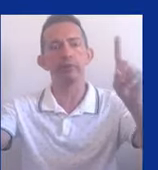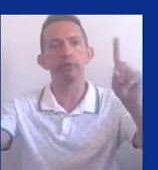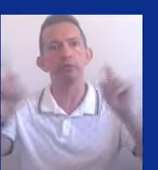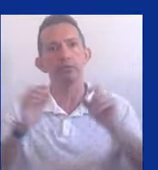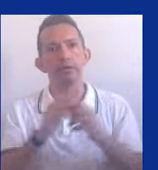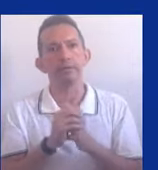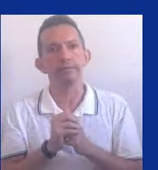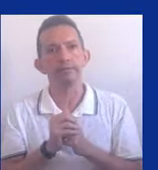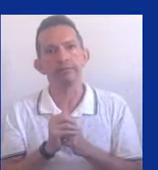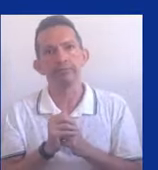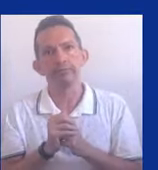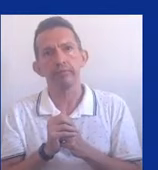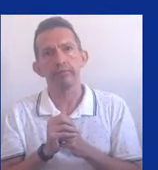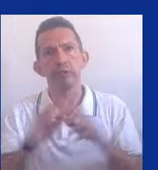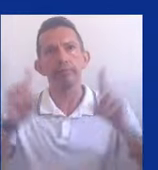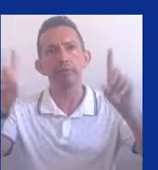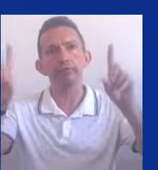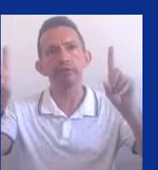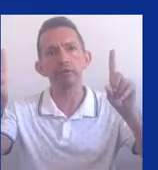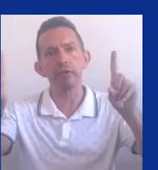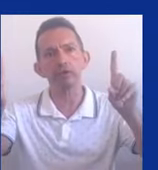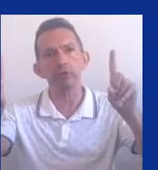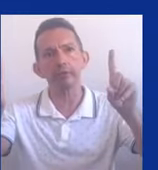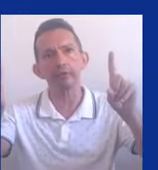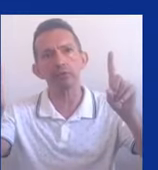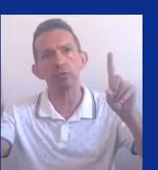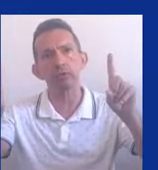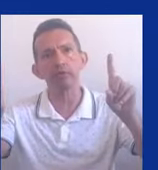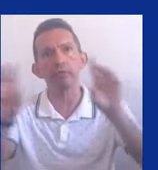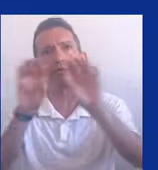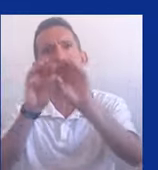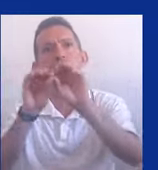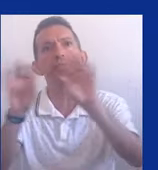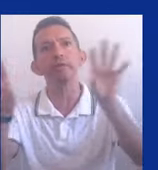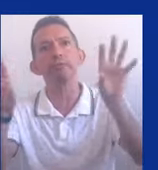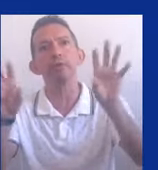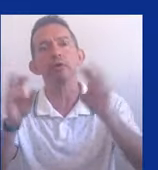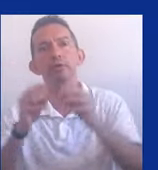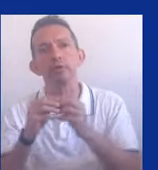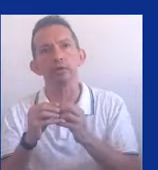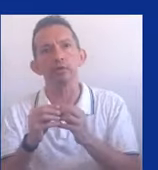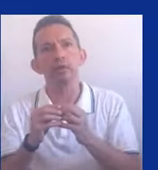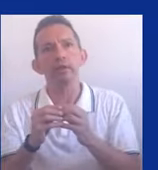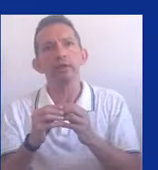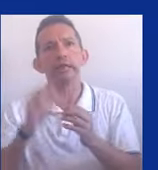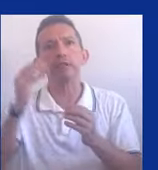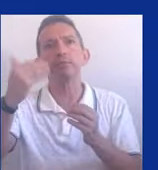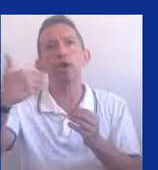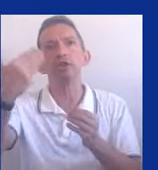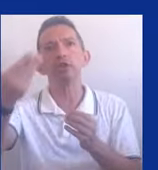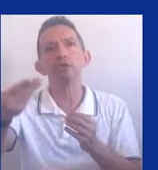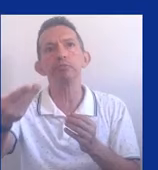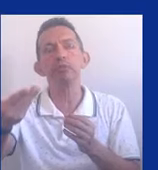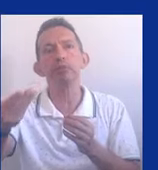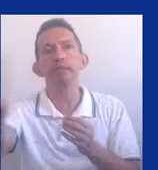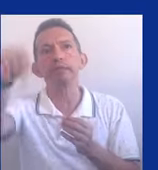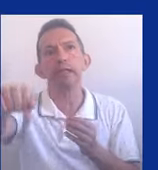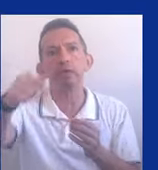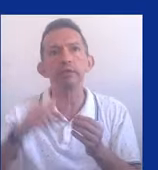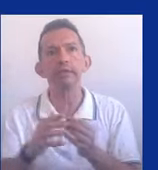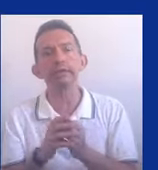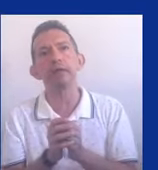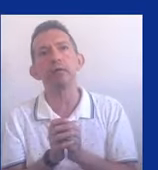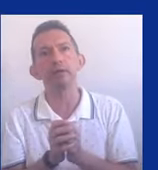uma região para outra. Então a primeira função do retículo endoplasmático liso é uma função de transporte. Transporte de